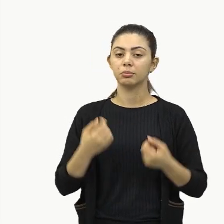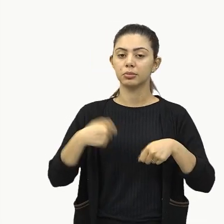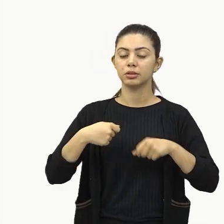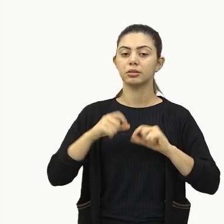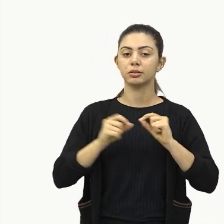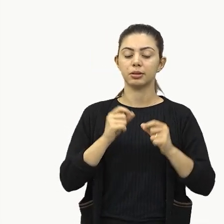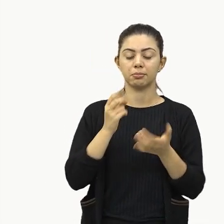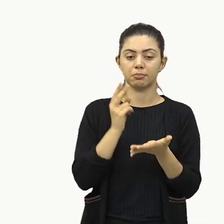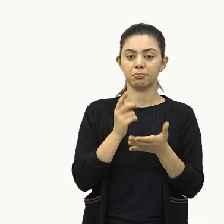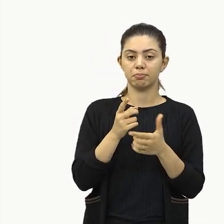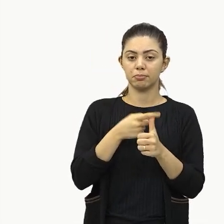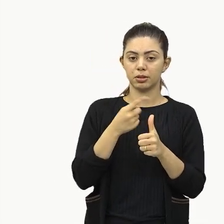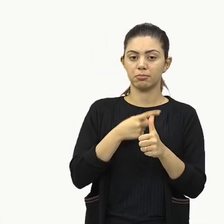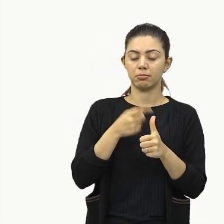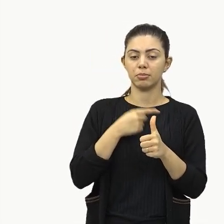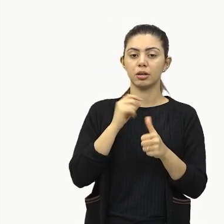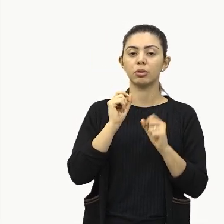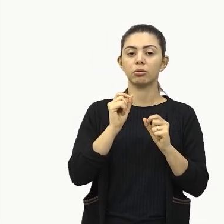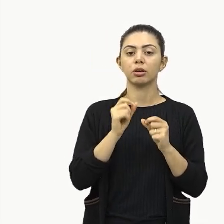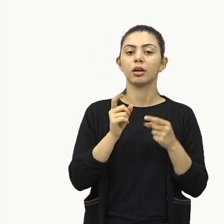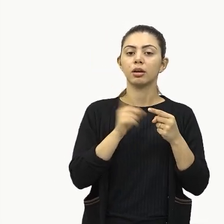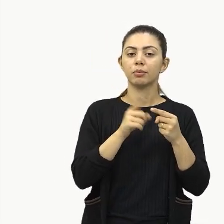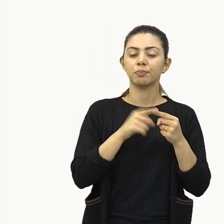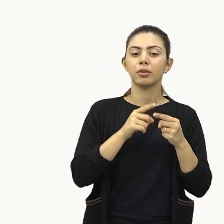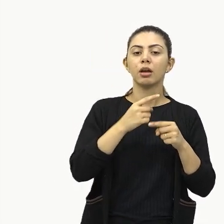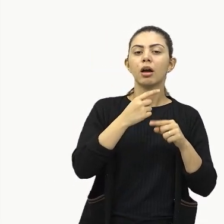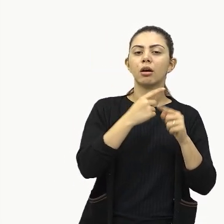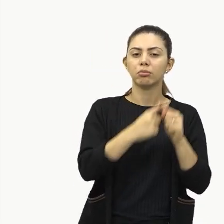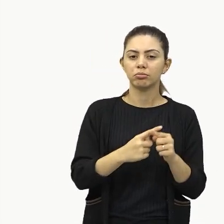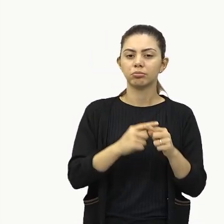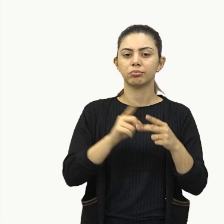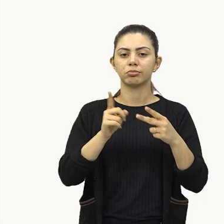a divisão, para depois você fazer a outras